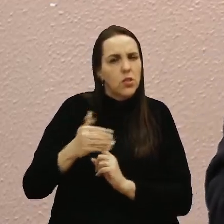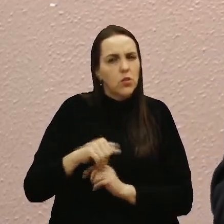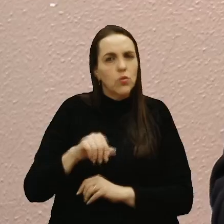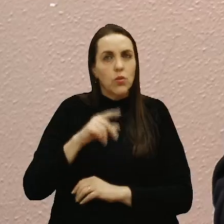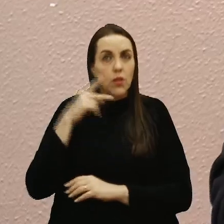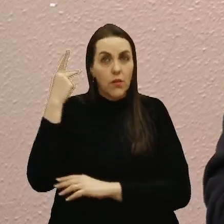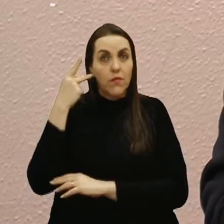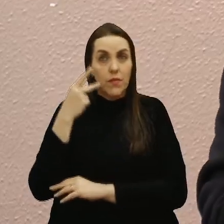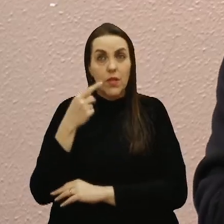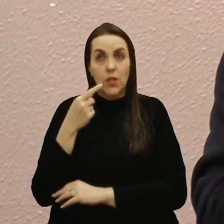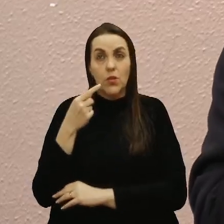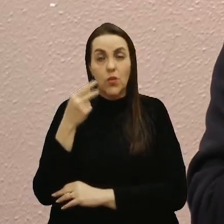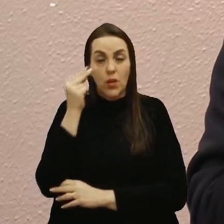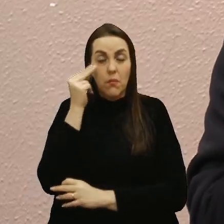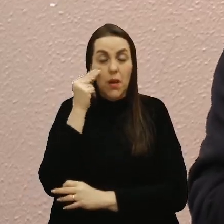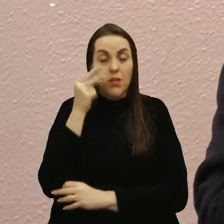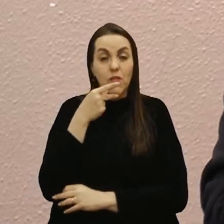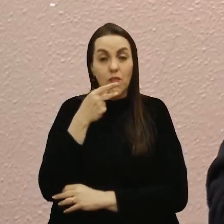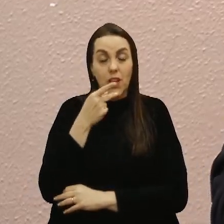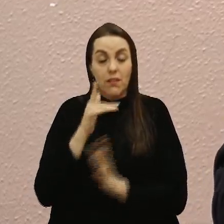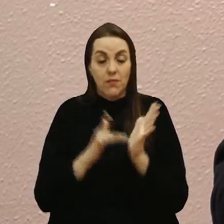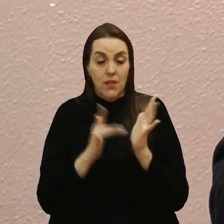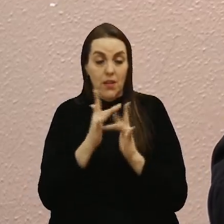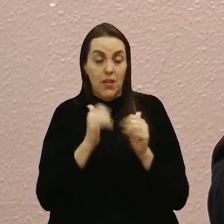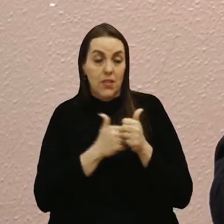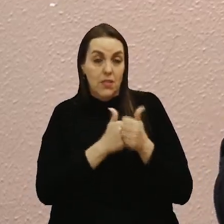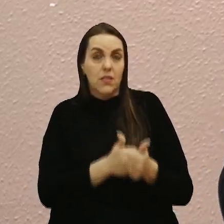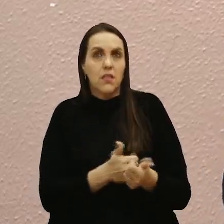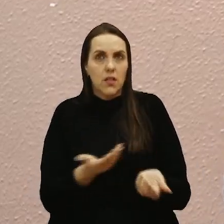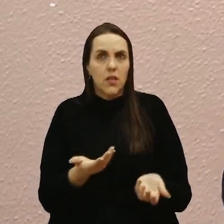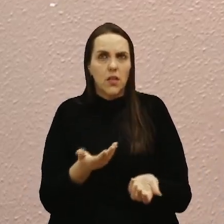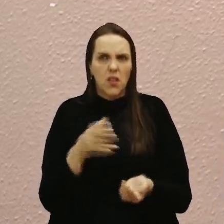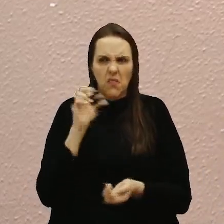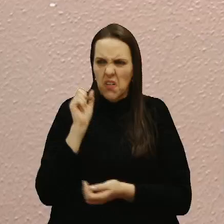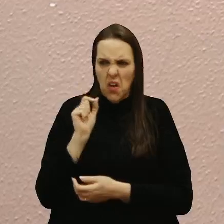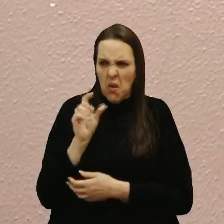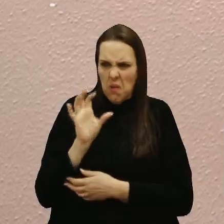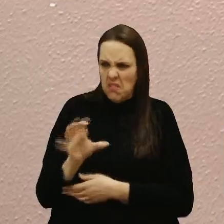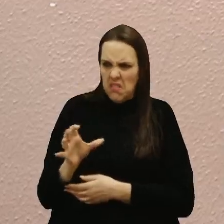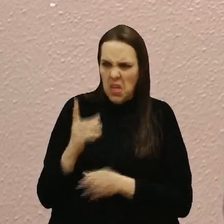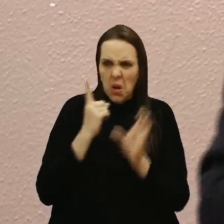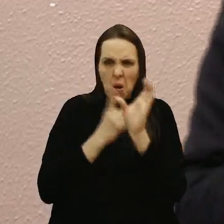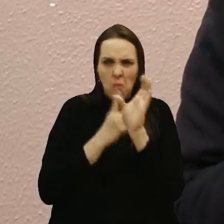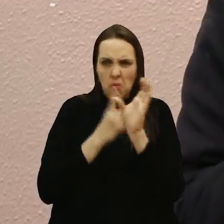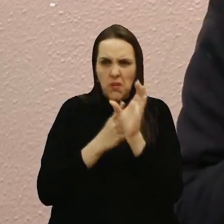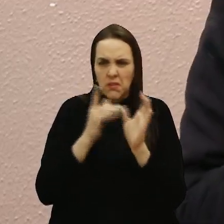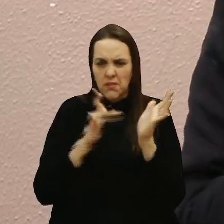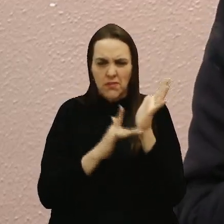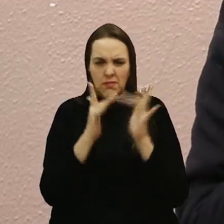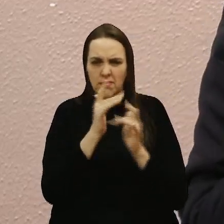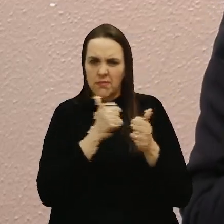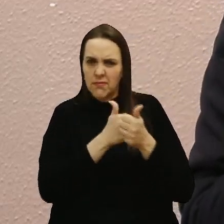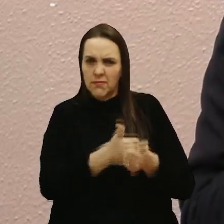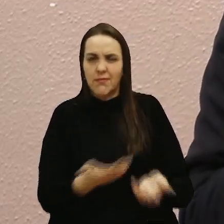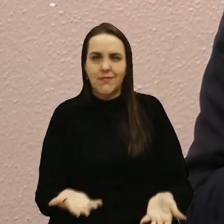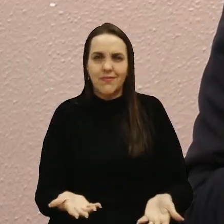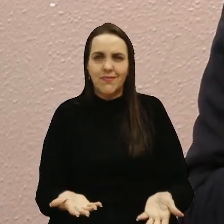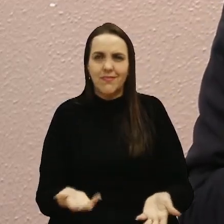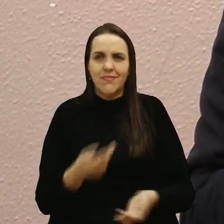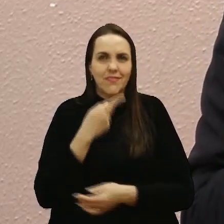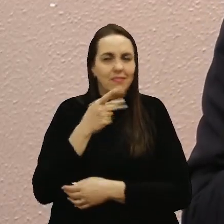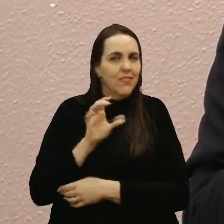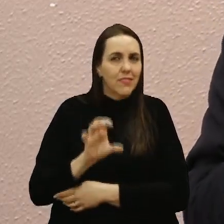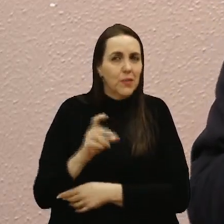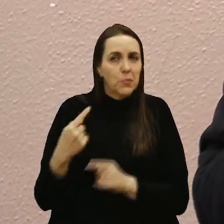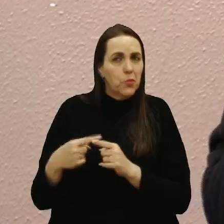era cristã e tive que ouvir de um vereador que, como assim, né, uma comunista cristã, enfim. Digo isso porque